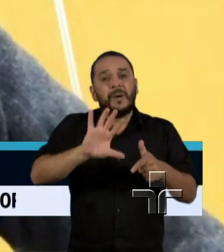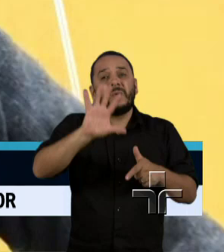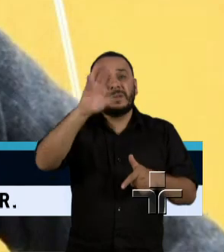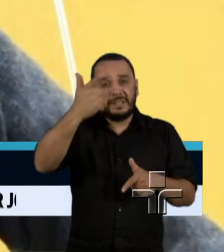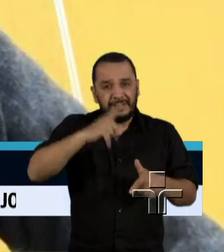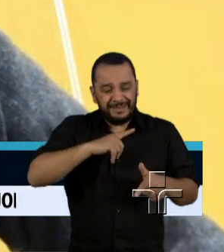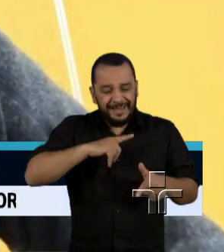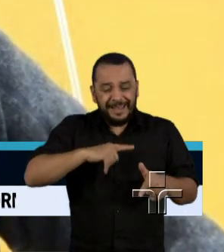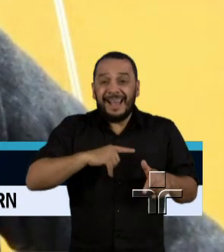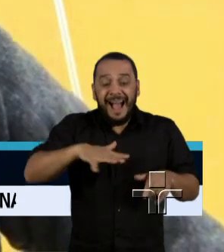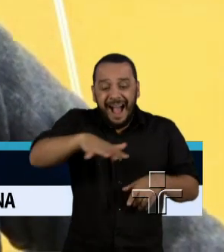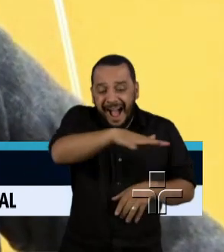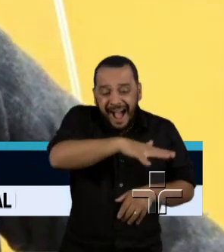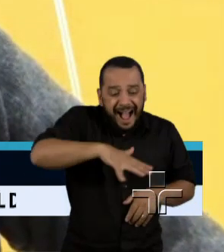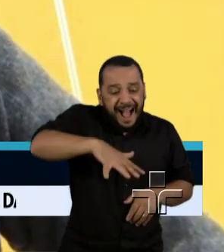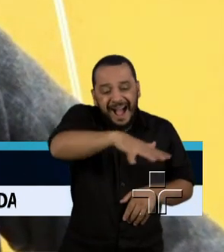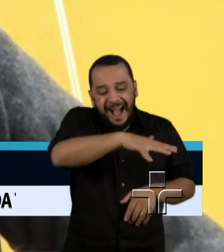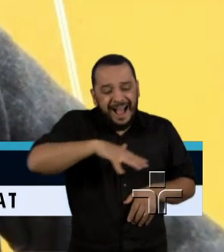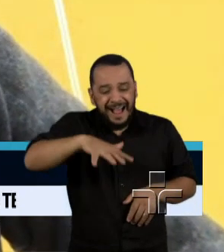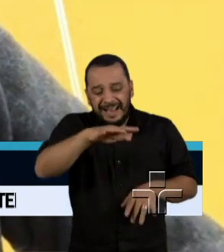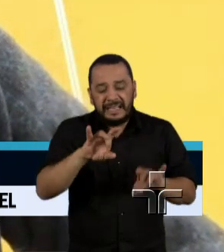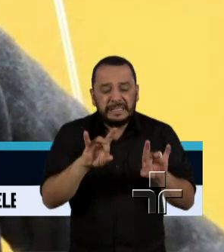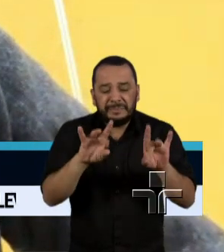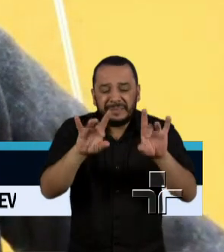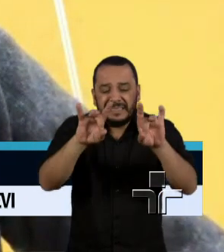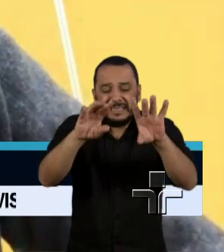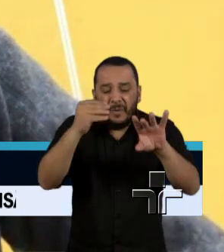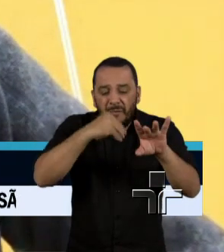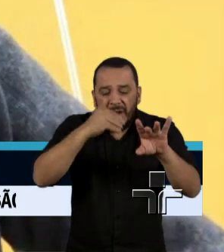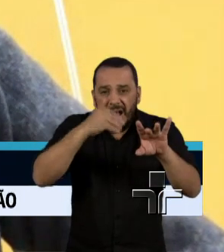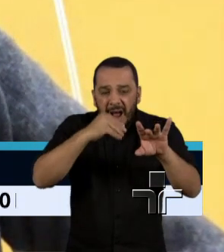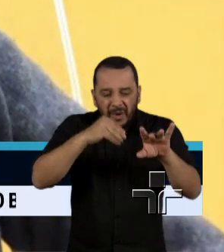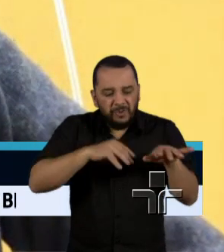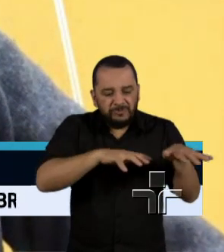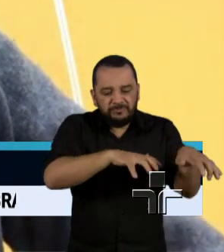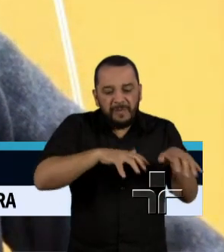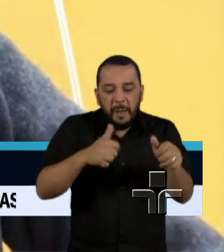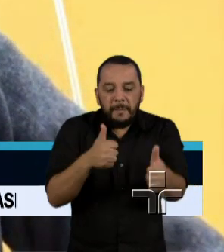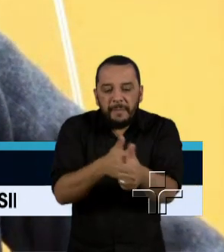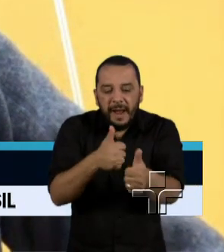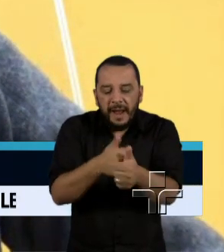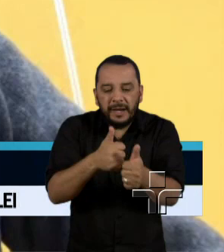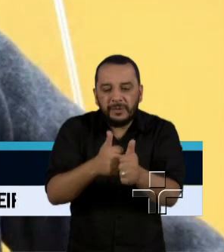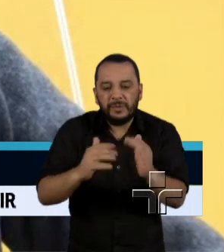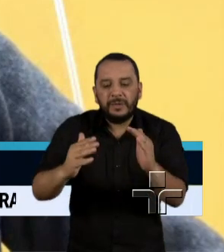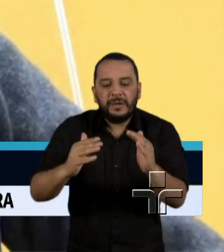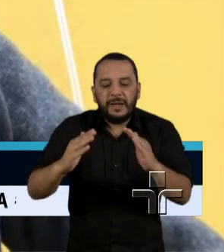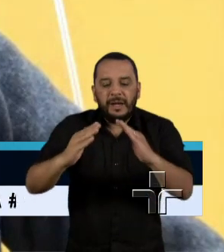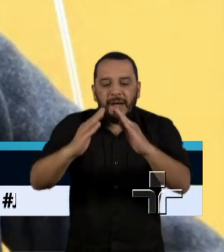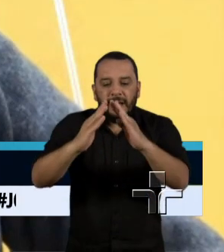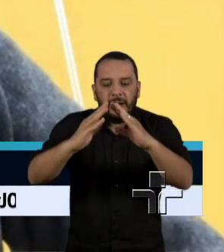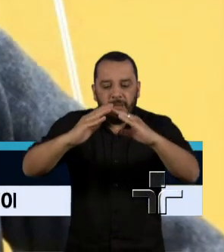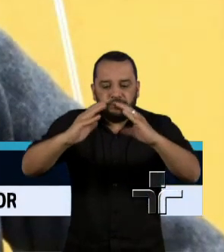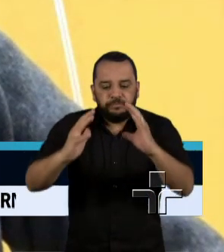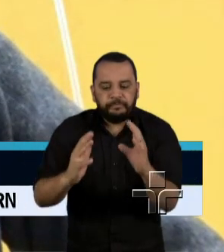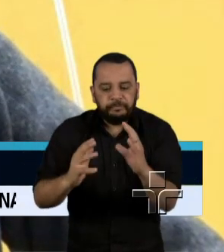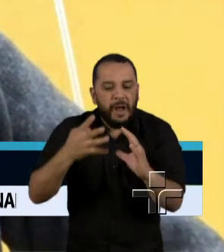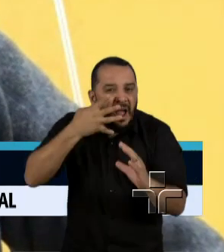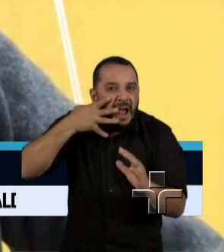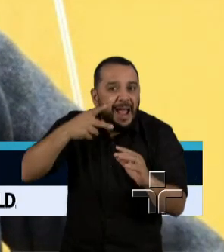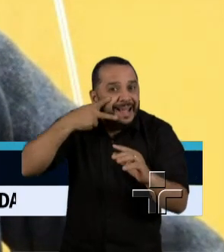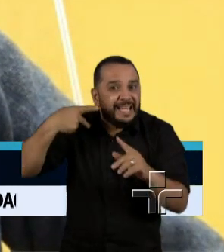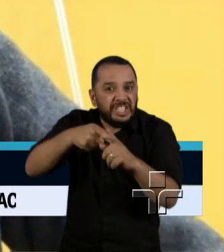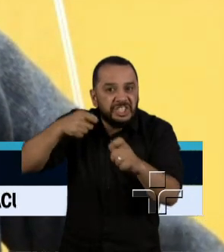muito sensíveis e ela provoca a invasão de terras indígenas e unidades de conservação, o que é gravíssimo. Deveria